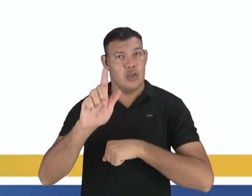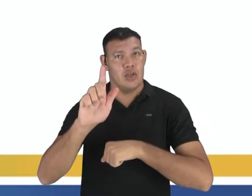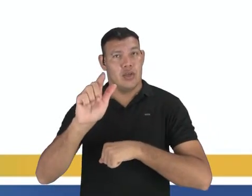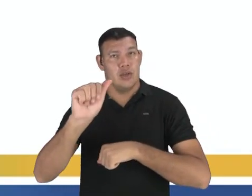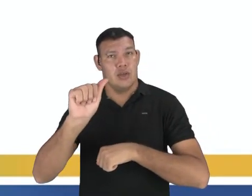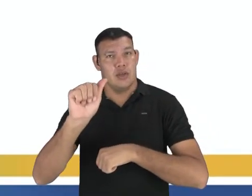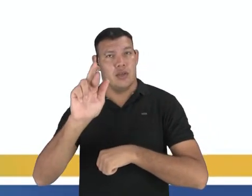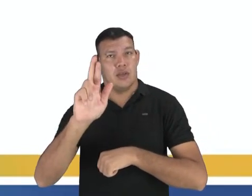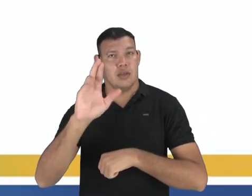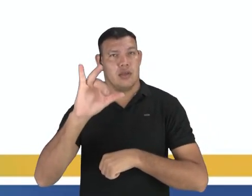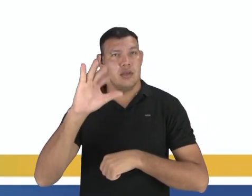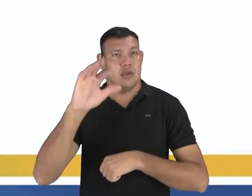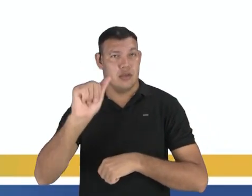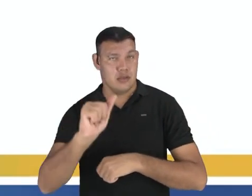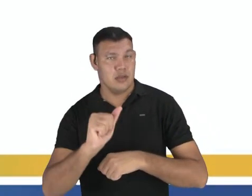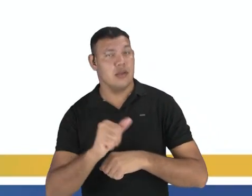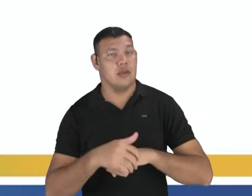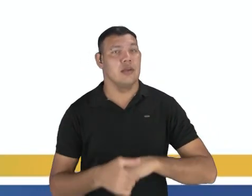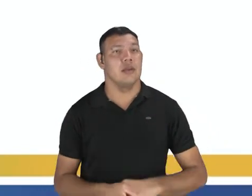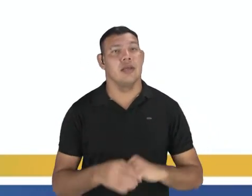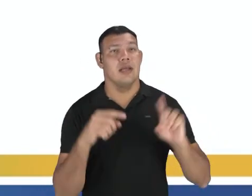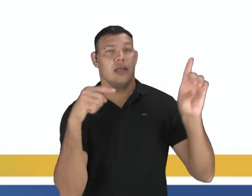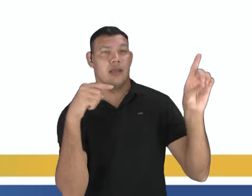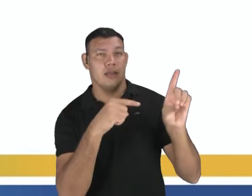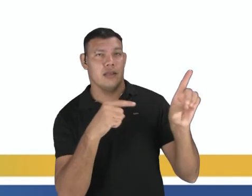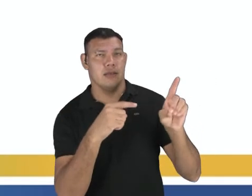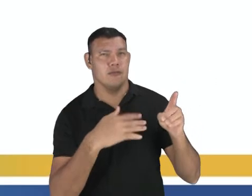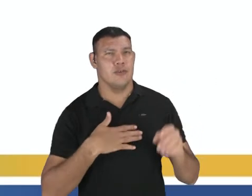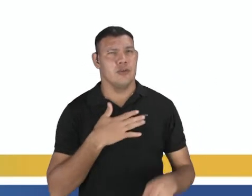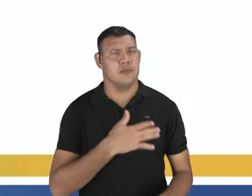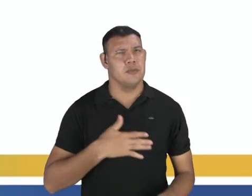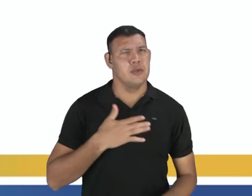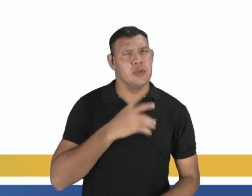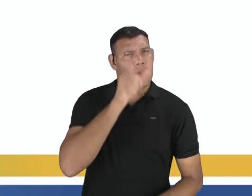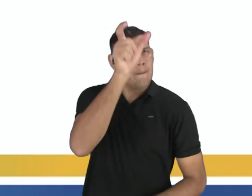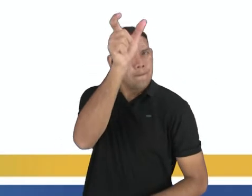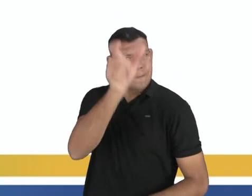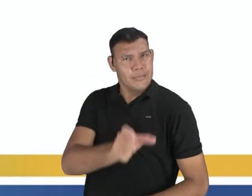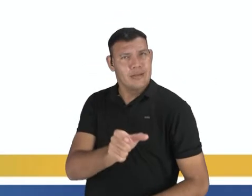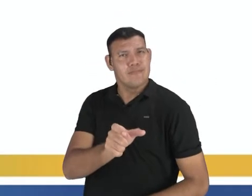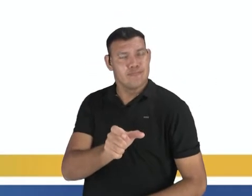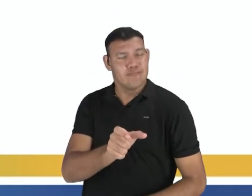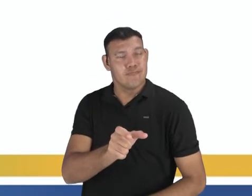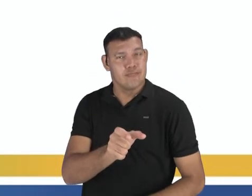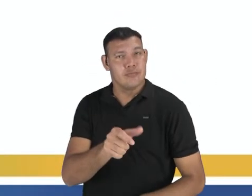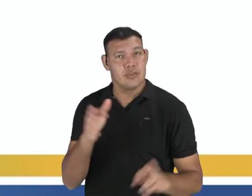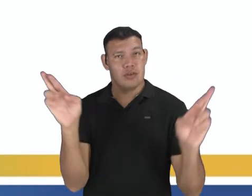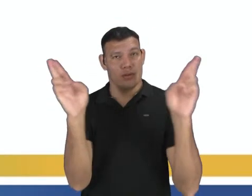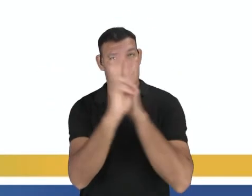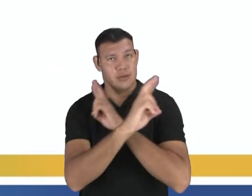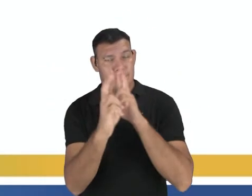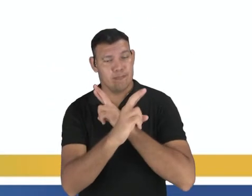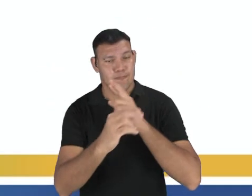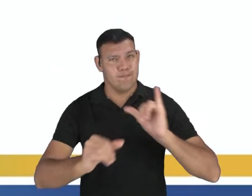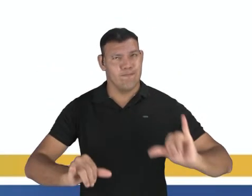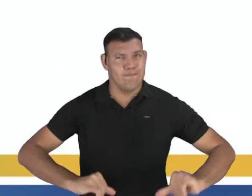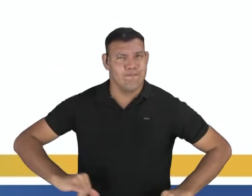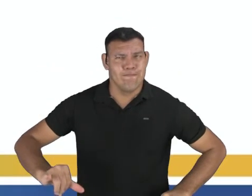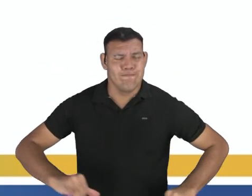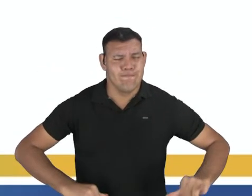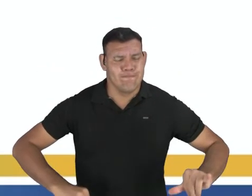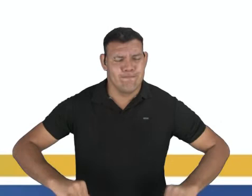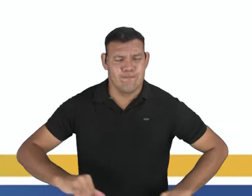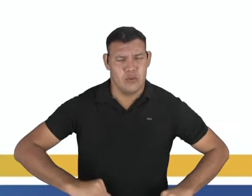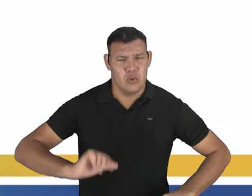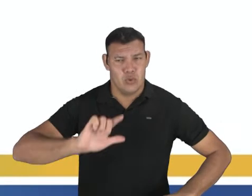nessa questão? Você deve pensar como o narrador coloca esse personagem aí, quais as características dele, o que